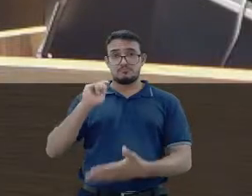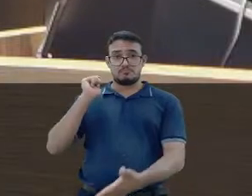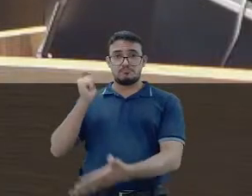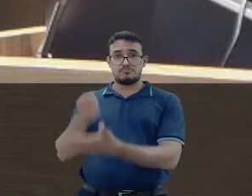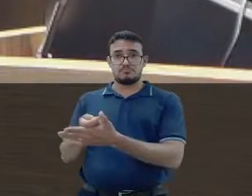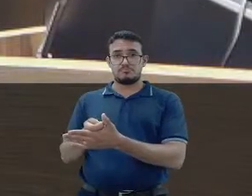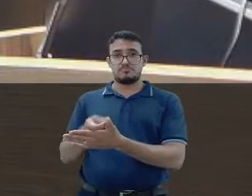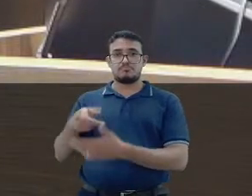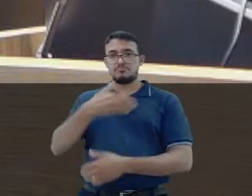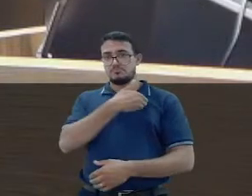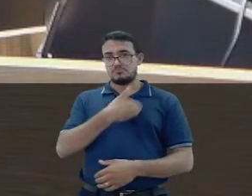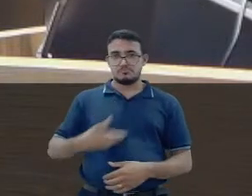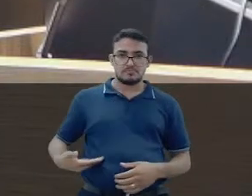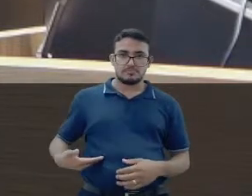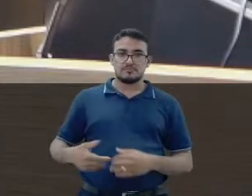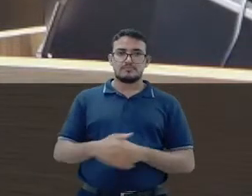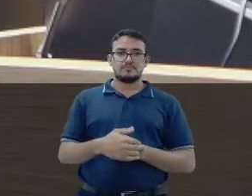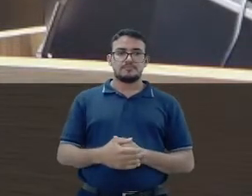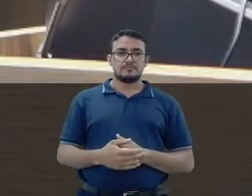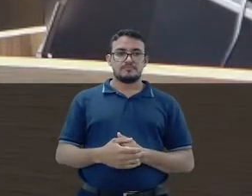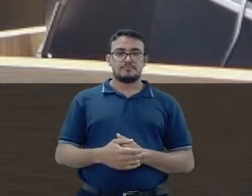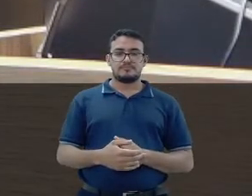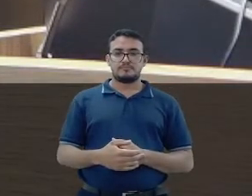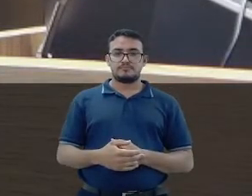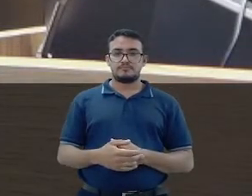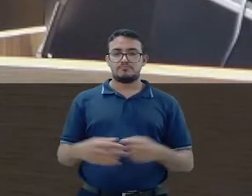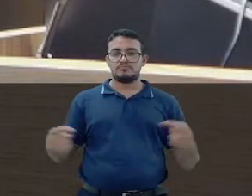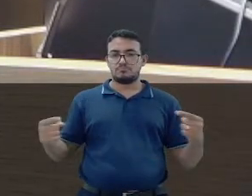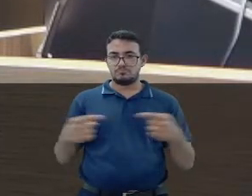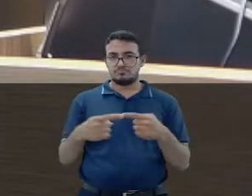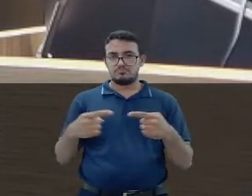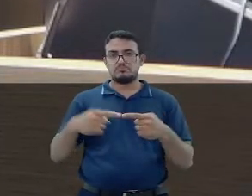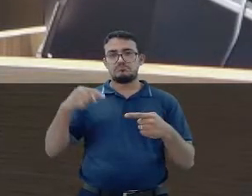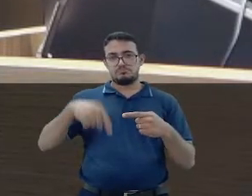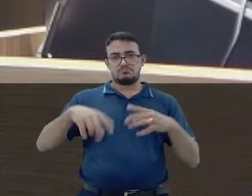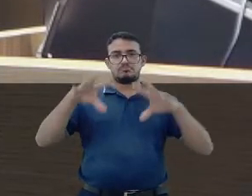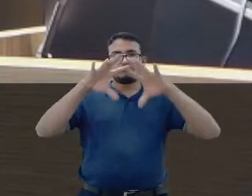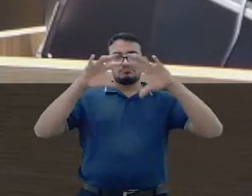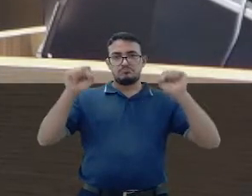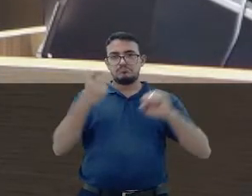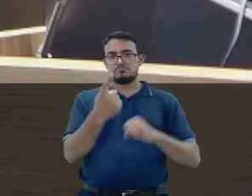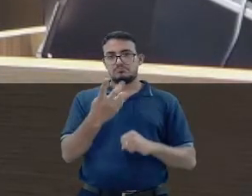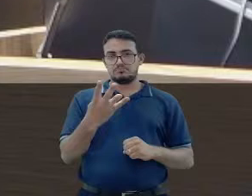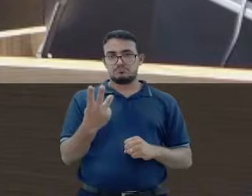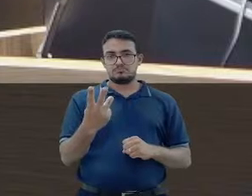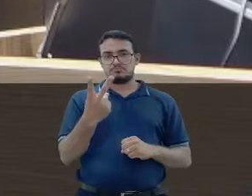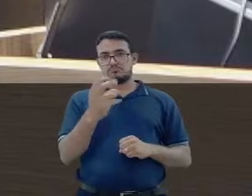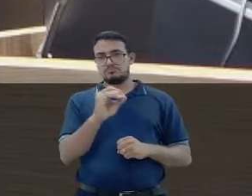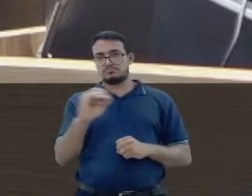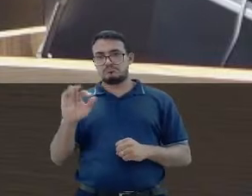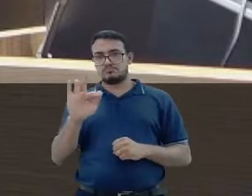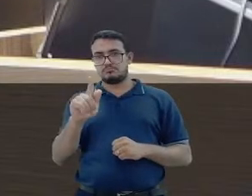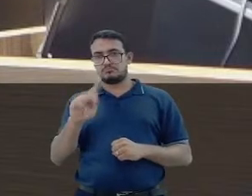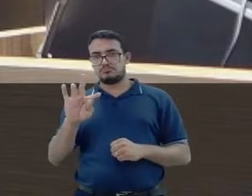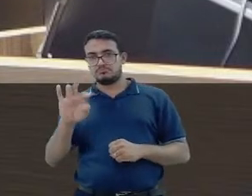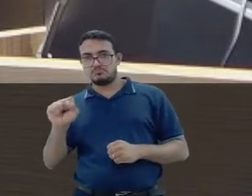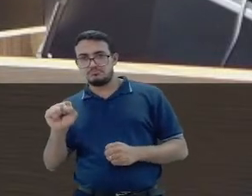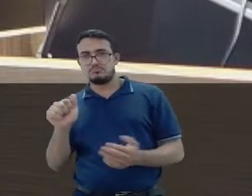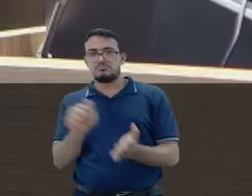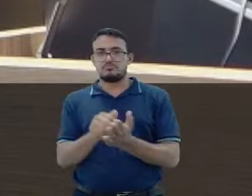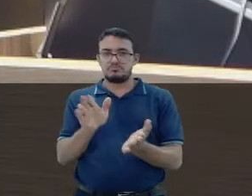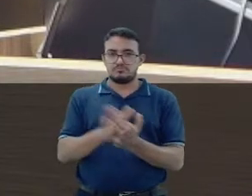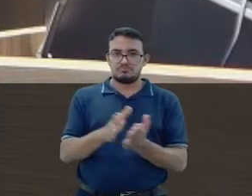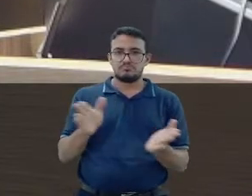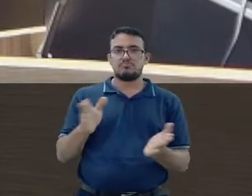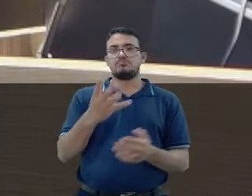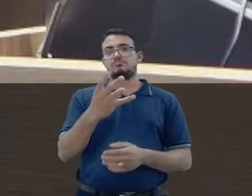União, nos termos da resolução administrativa desse tribunal, 143/2000. FGTS multa do artigo